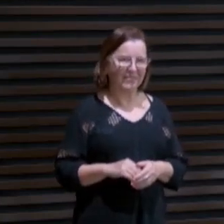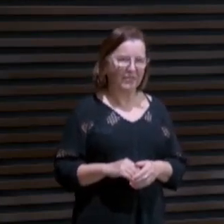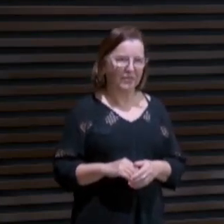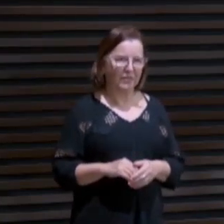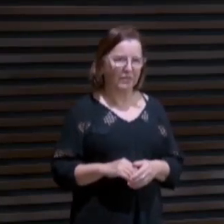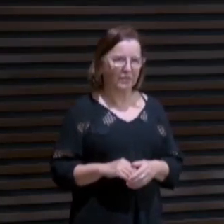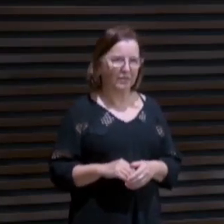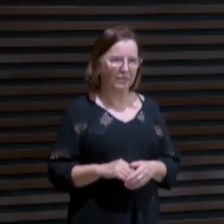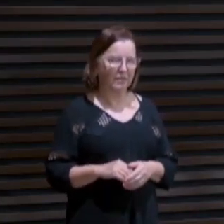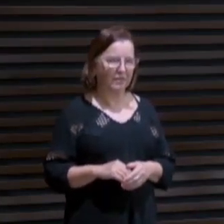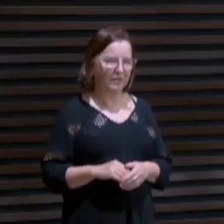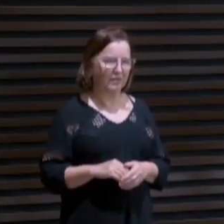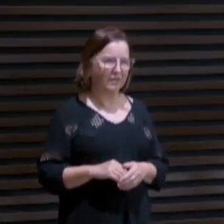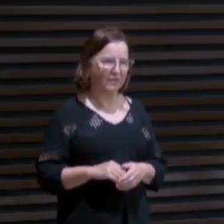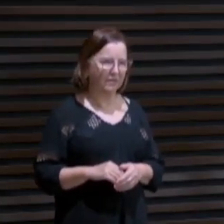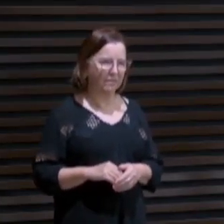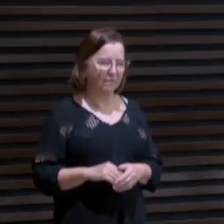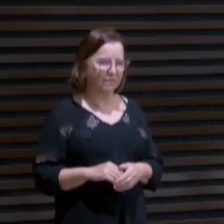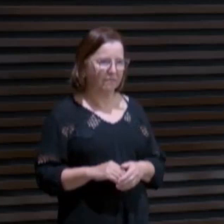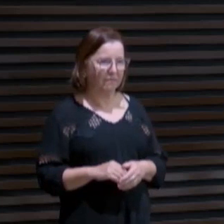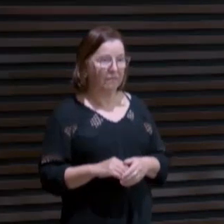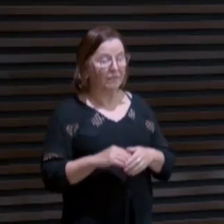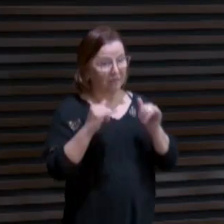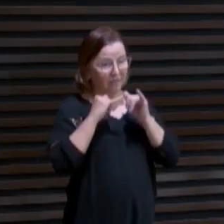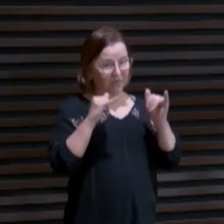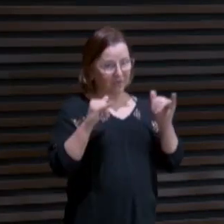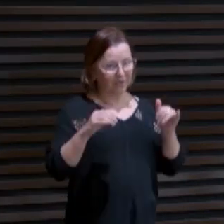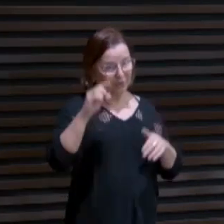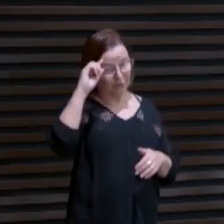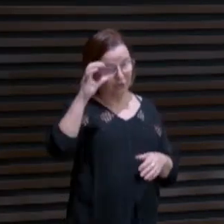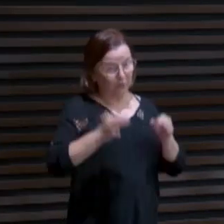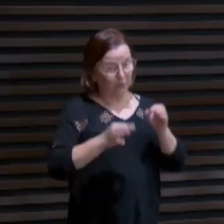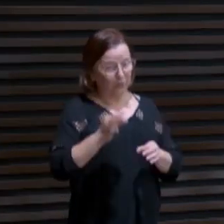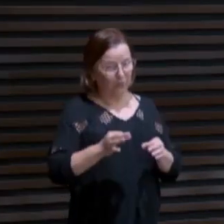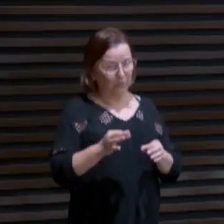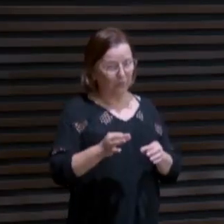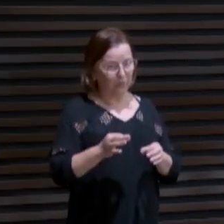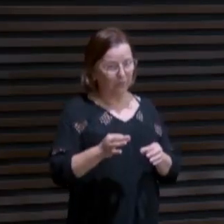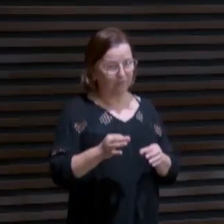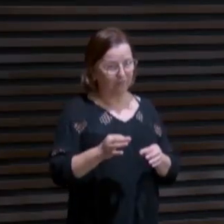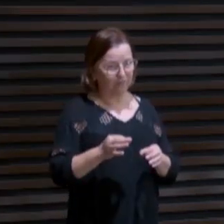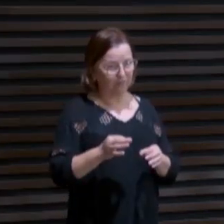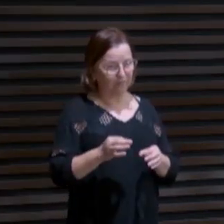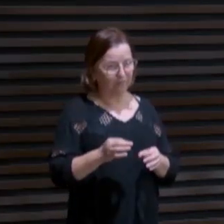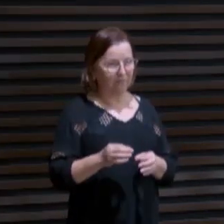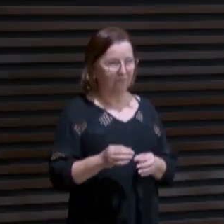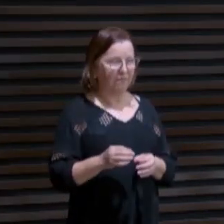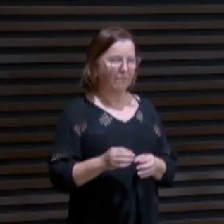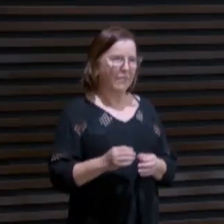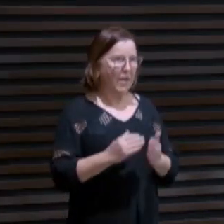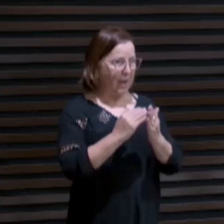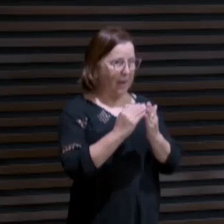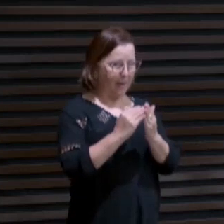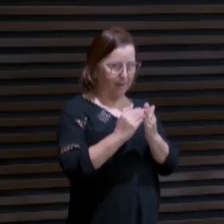Versículo seguinte. E contudo vos digo, no dia do juízo haverá menos rigor para Tiro e Sidom do